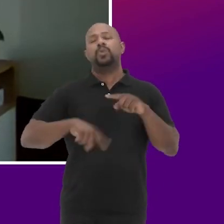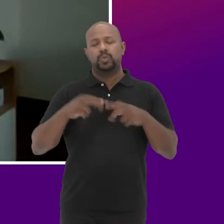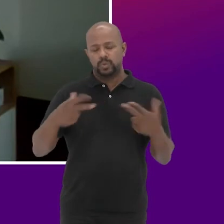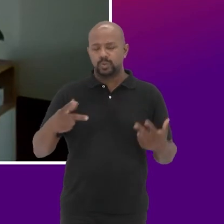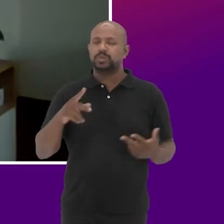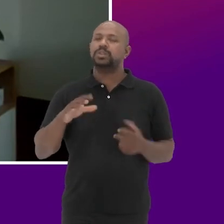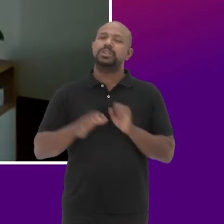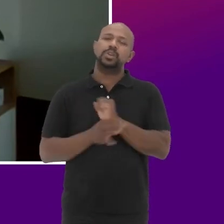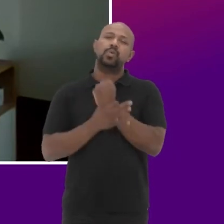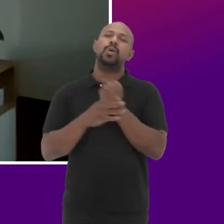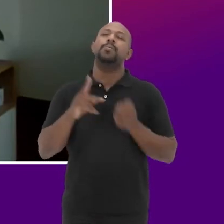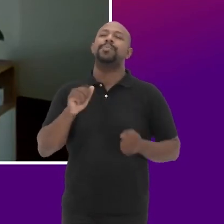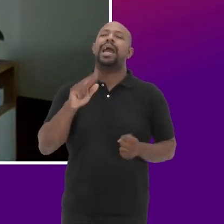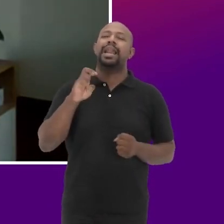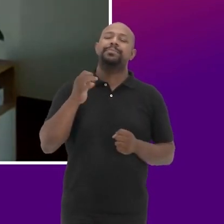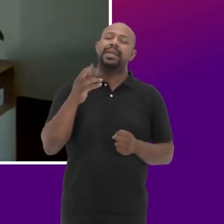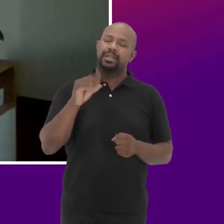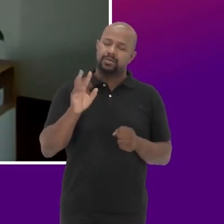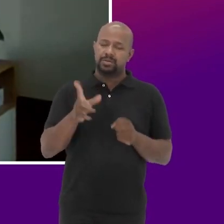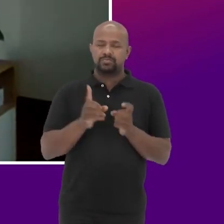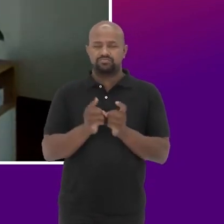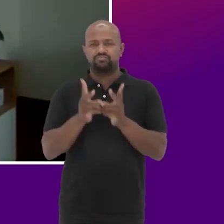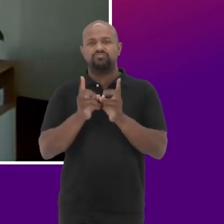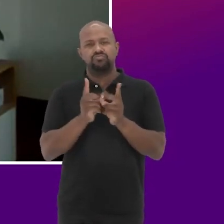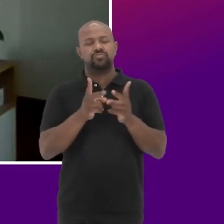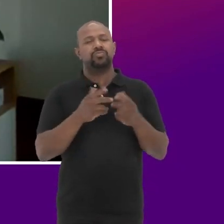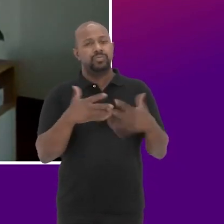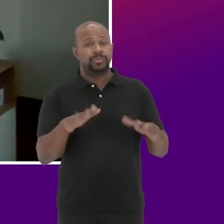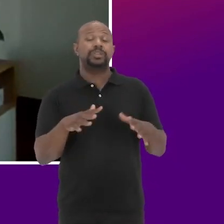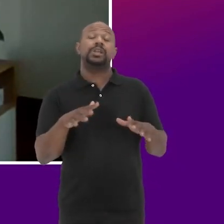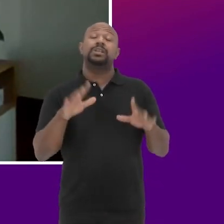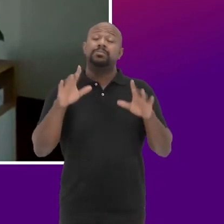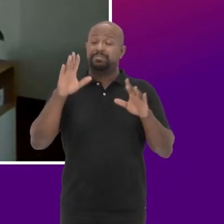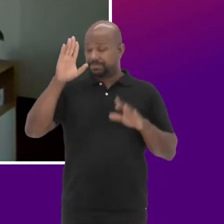de seguros paramétricos que são comercializados,